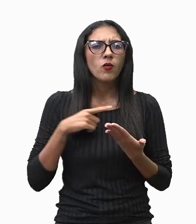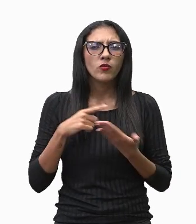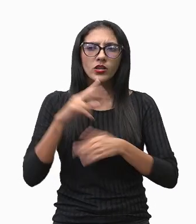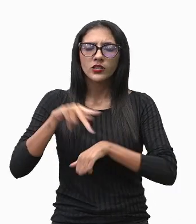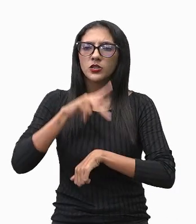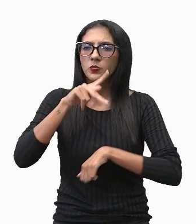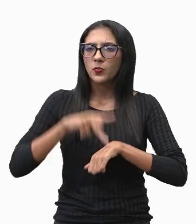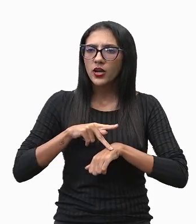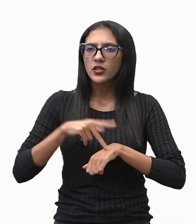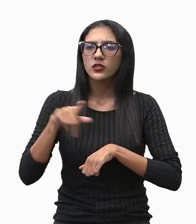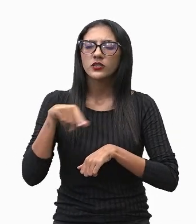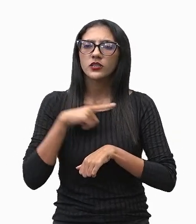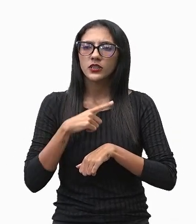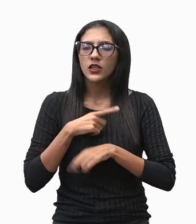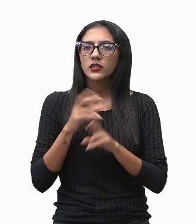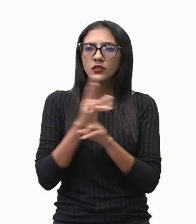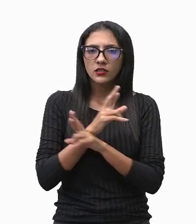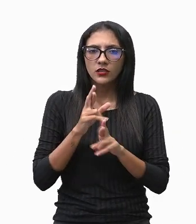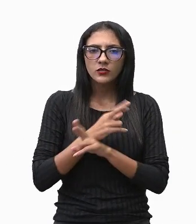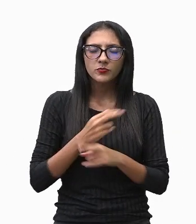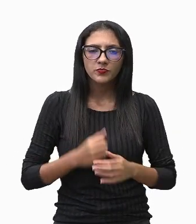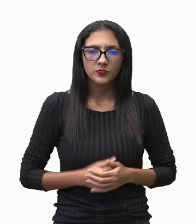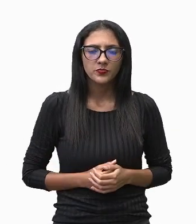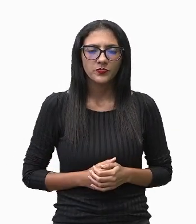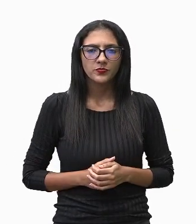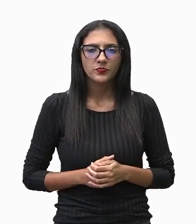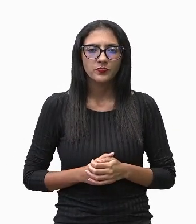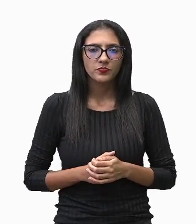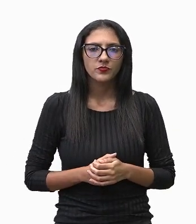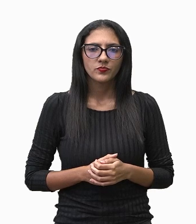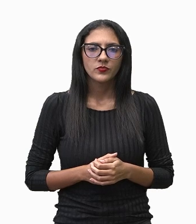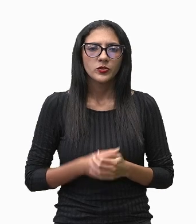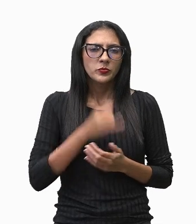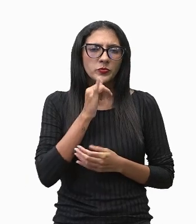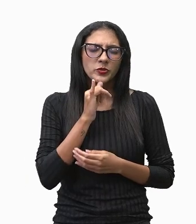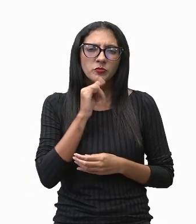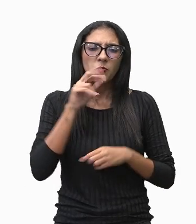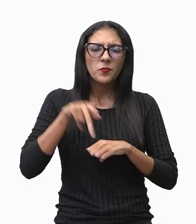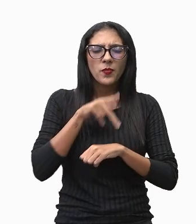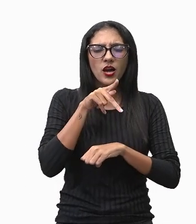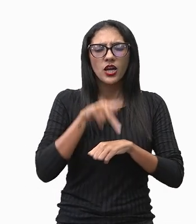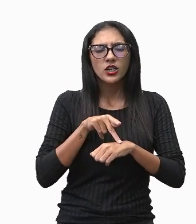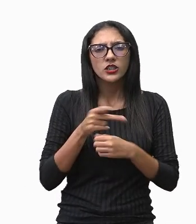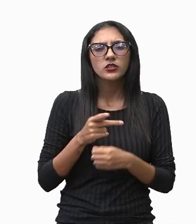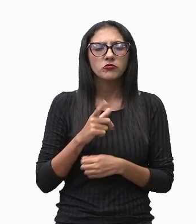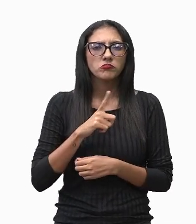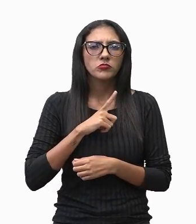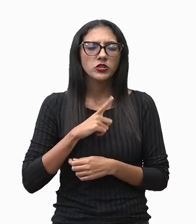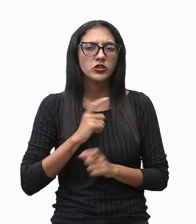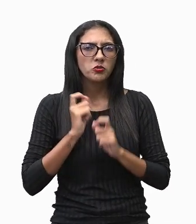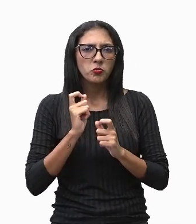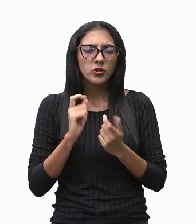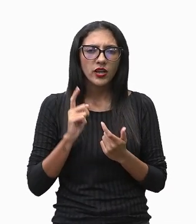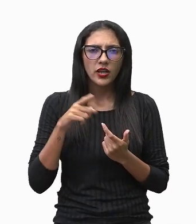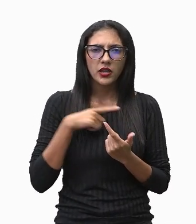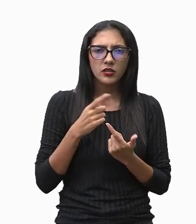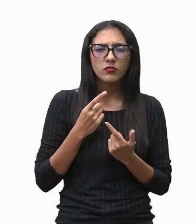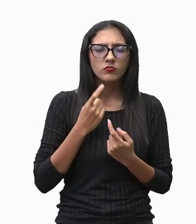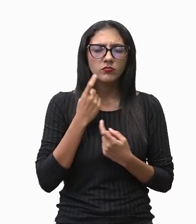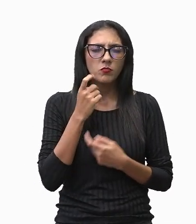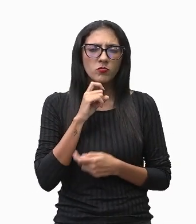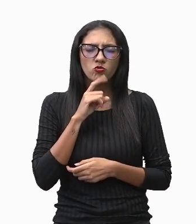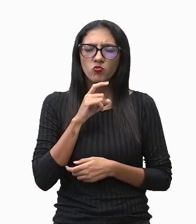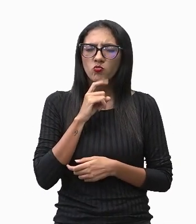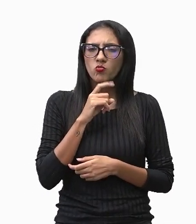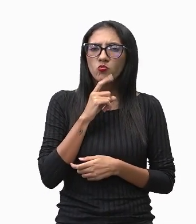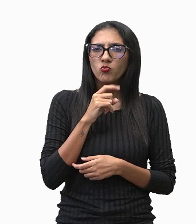como países do eixo do mal eram aqueles países que representavam uma ameaça, né, para